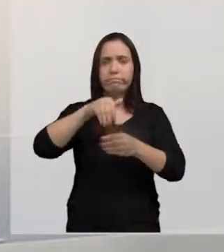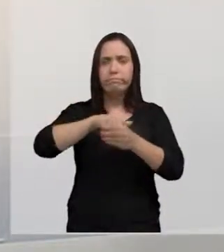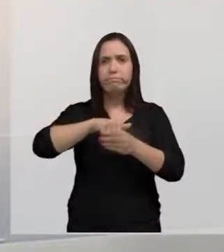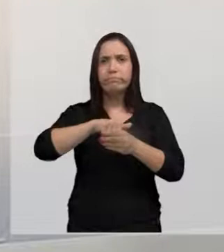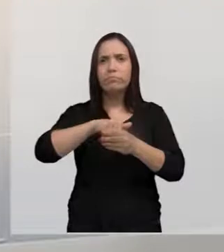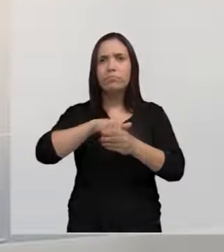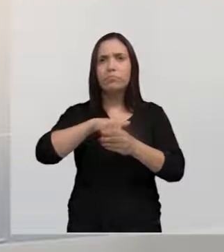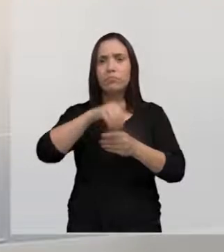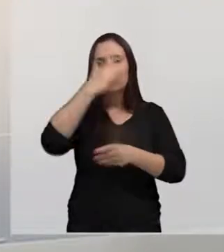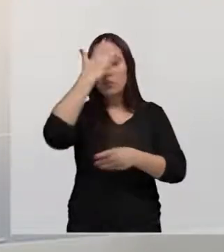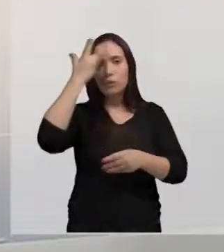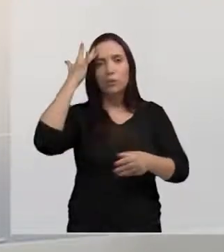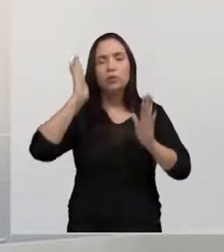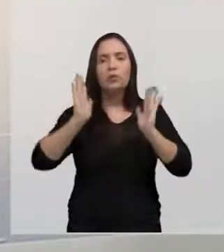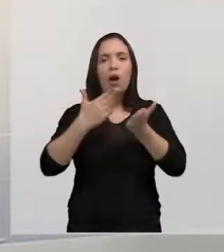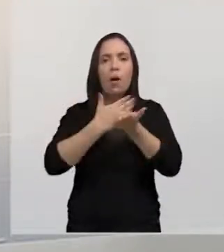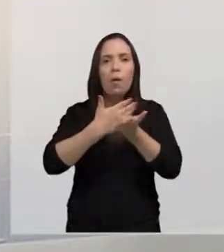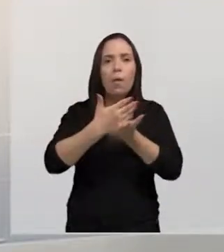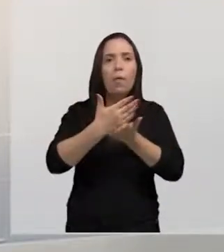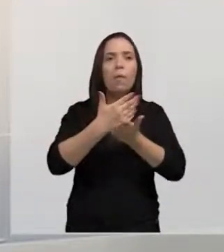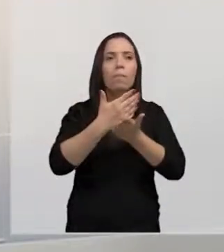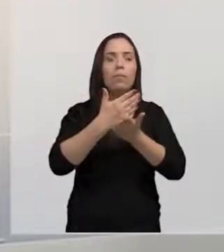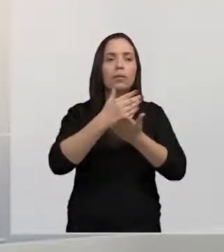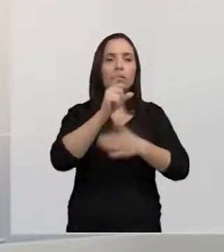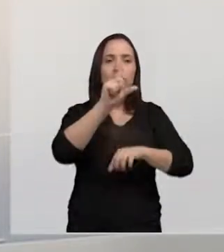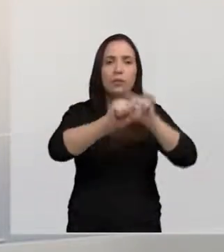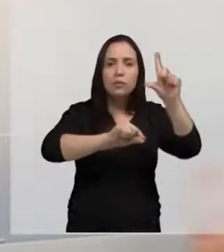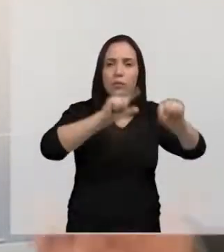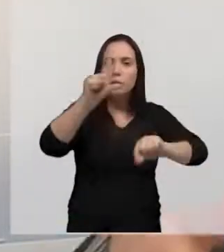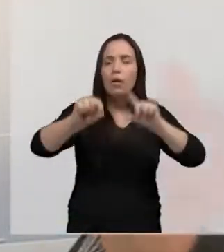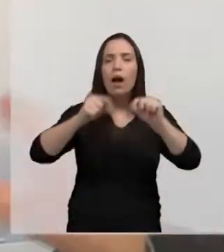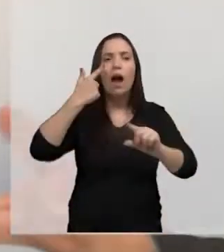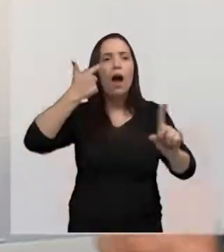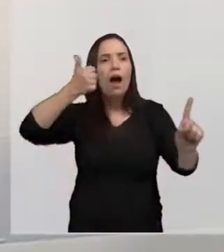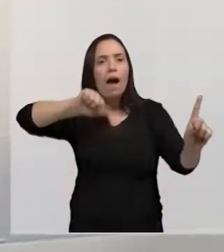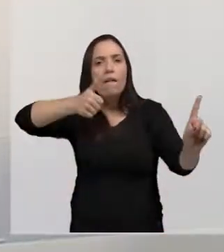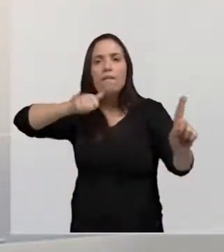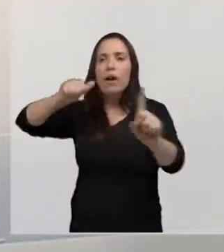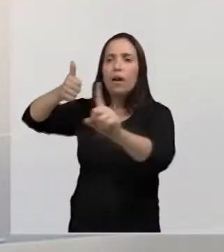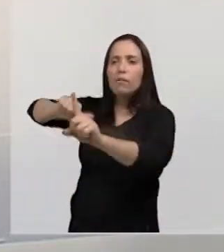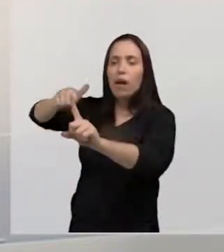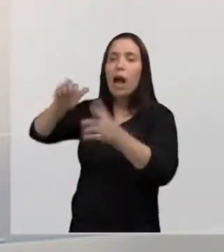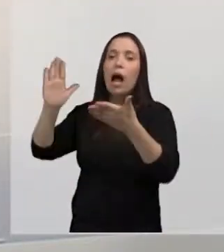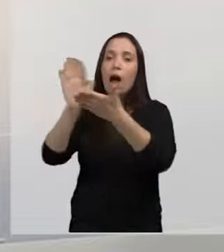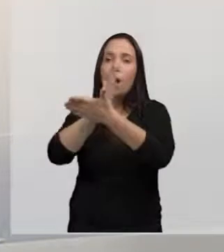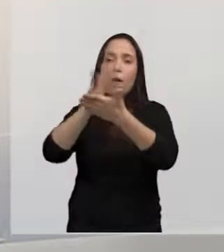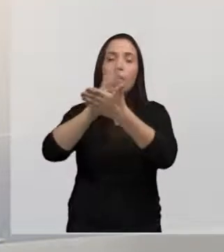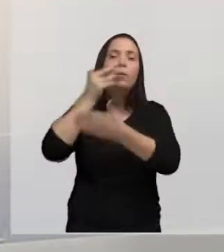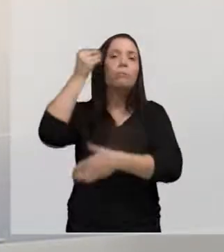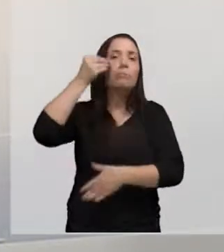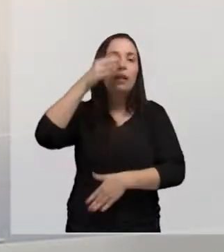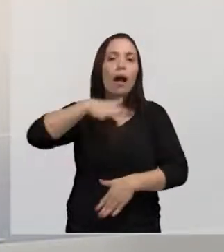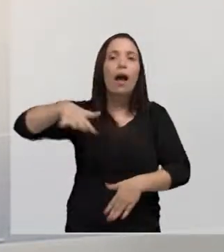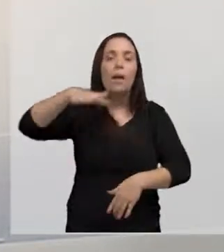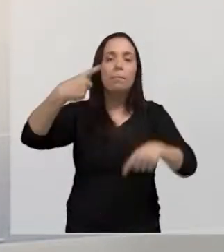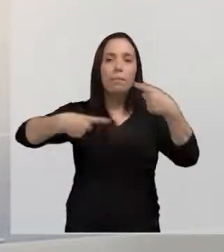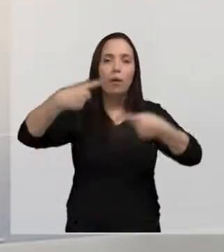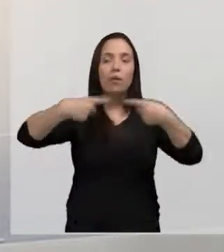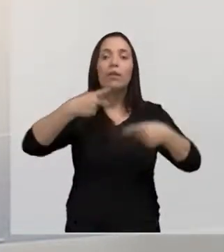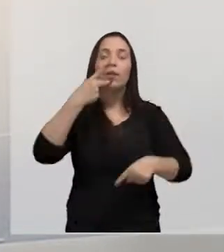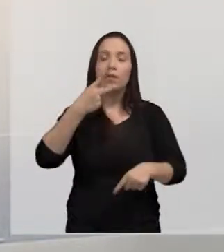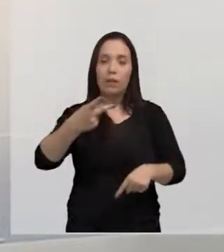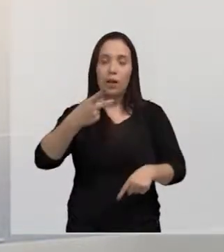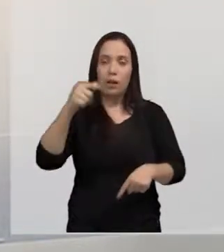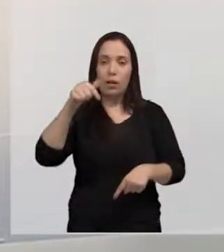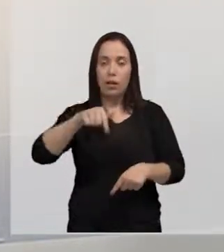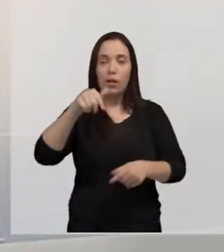eleitor já está fazendo a sua escolha silenciosamente. Alguns analistas políticos agora dizem que é uma eleição em que